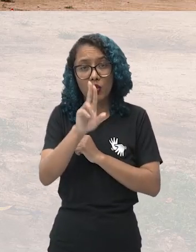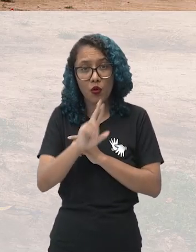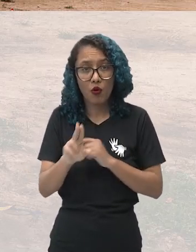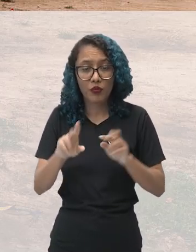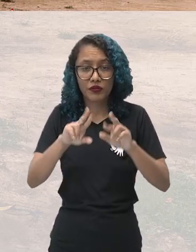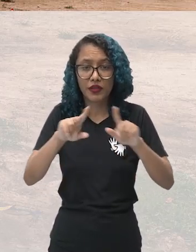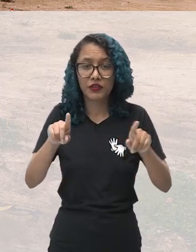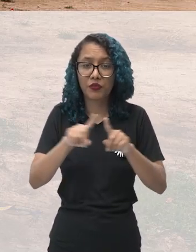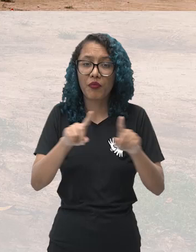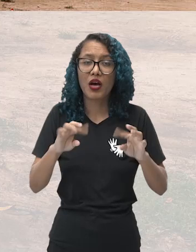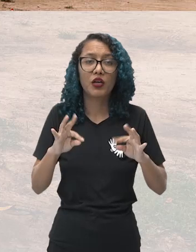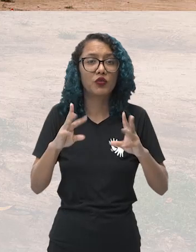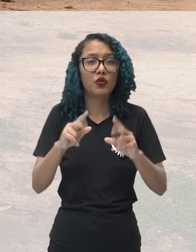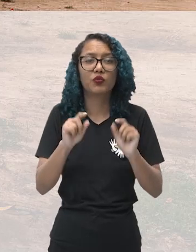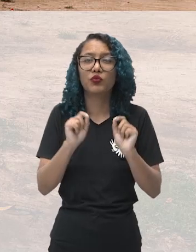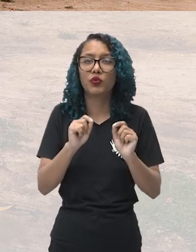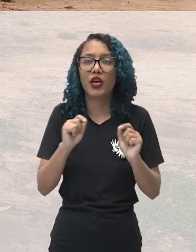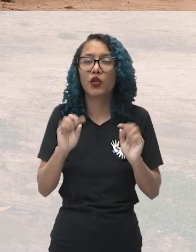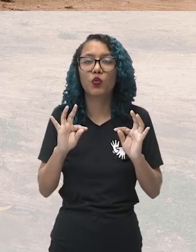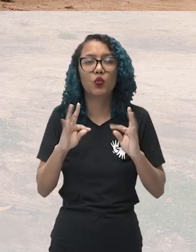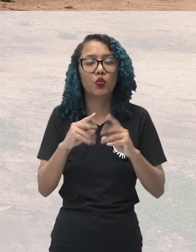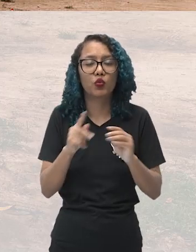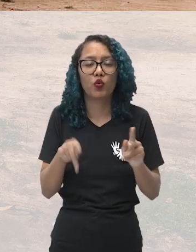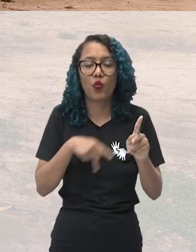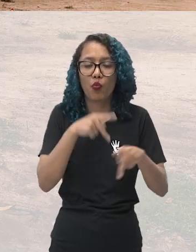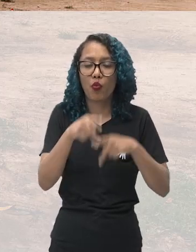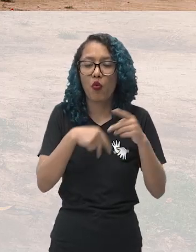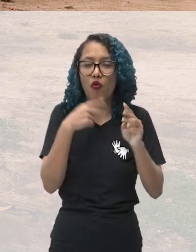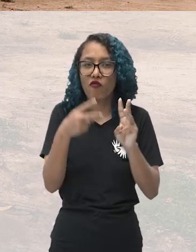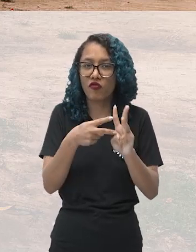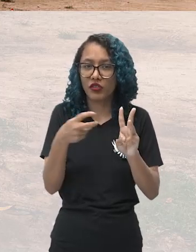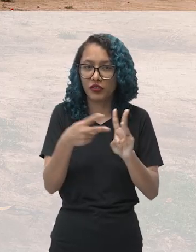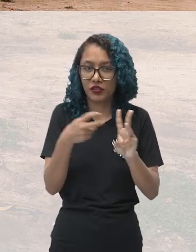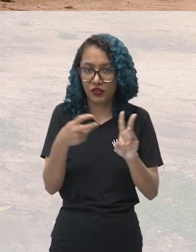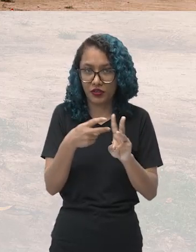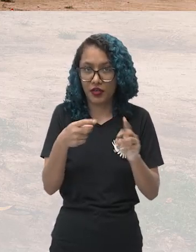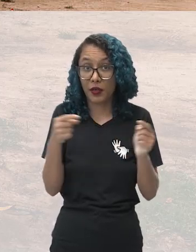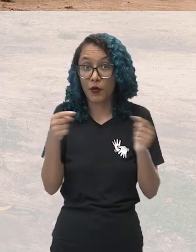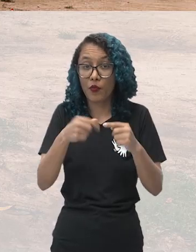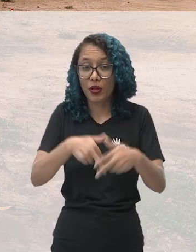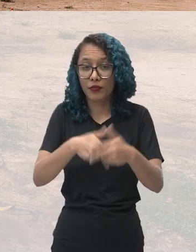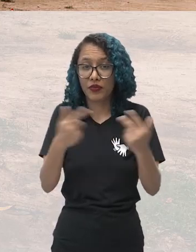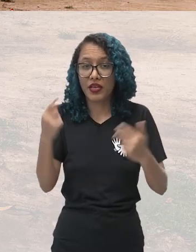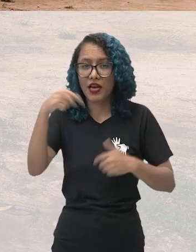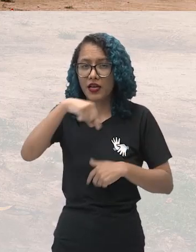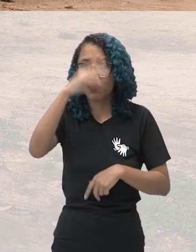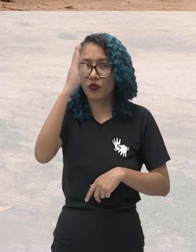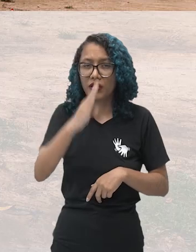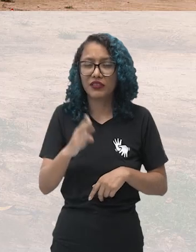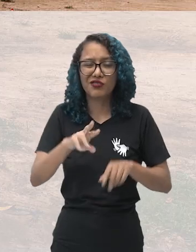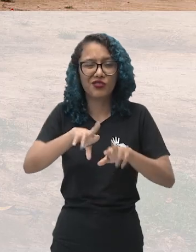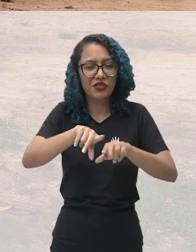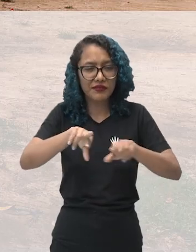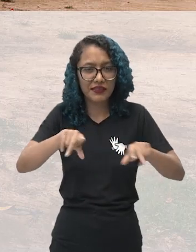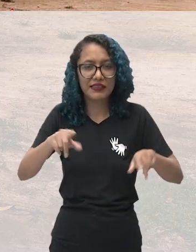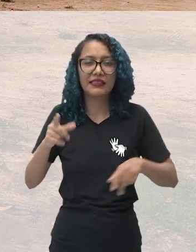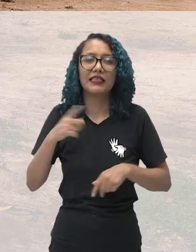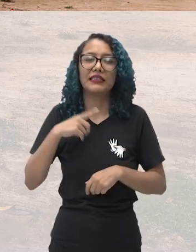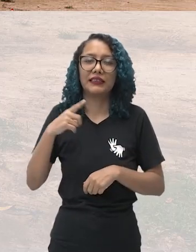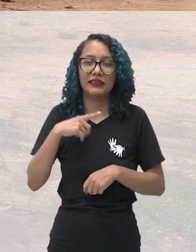são povos indígenas. São etnias. E no Brasil existe sim uma